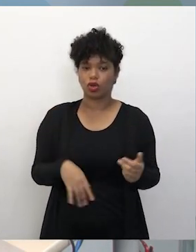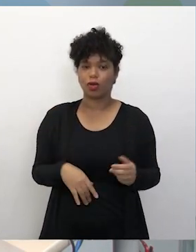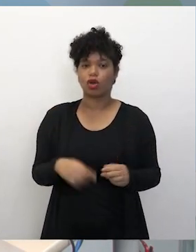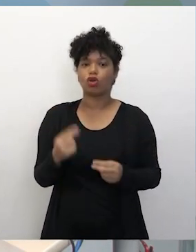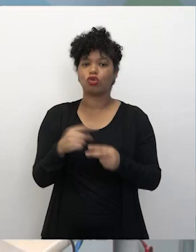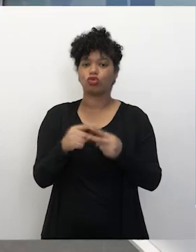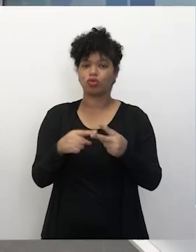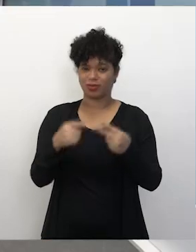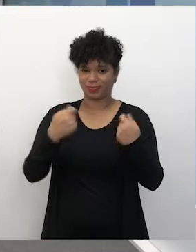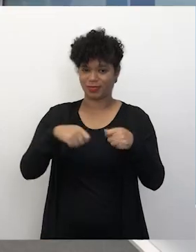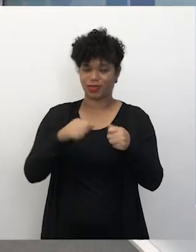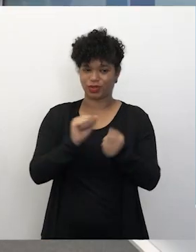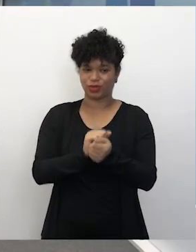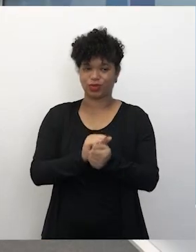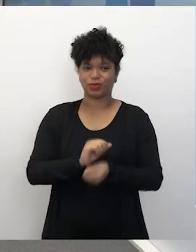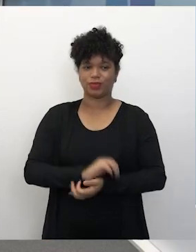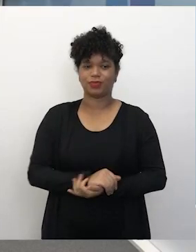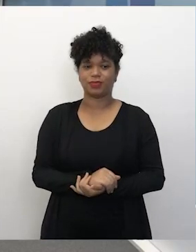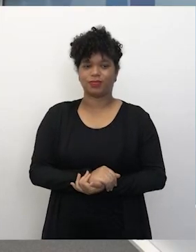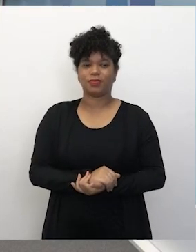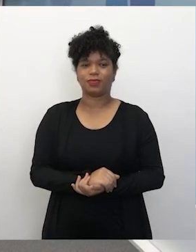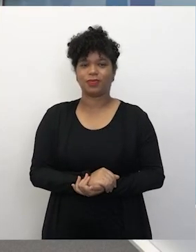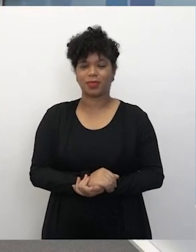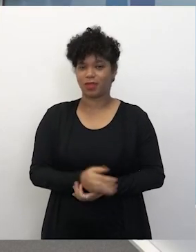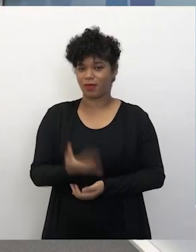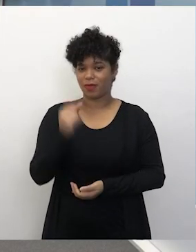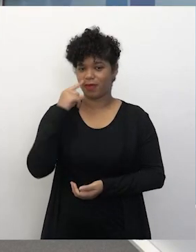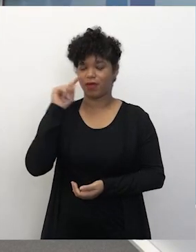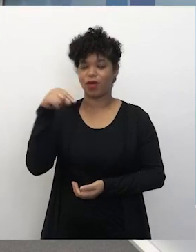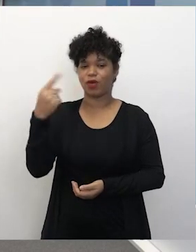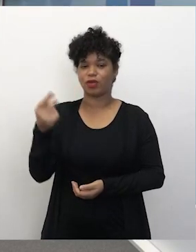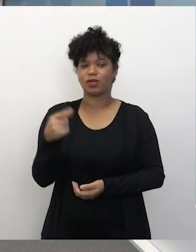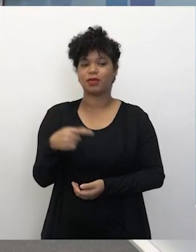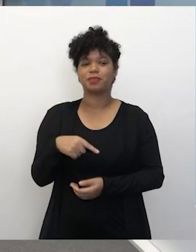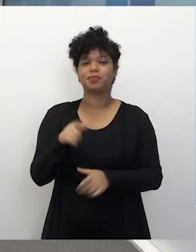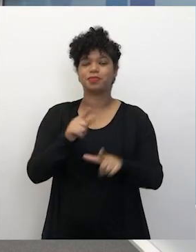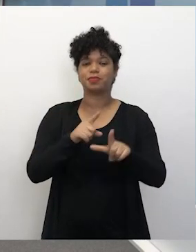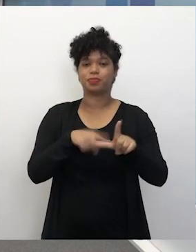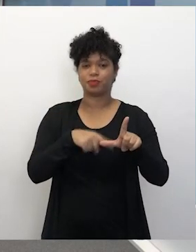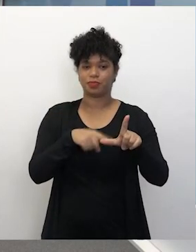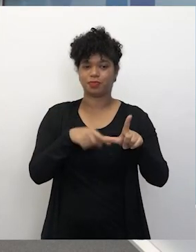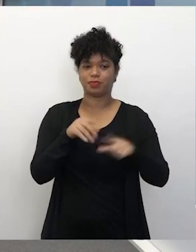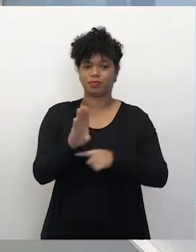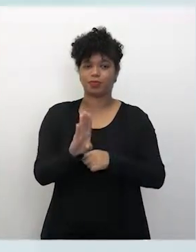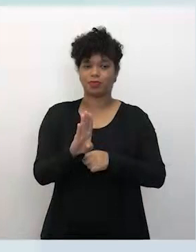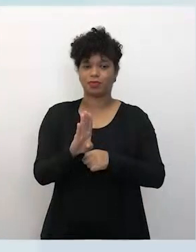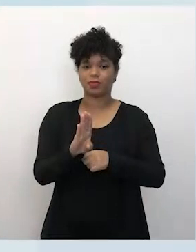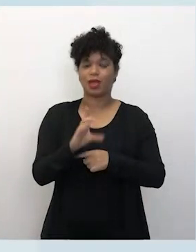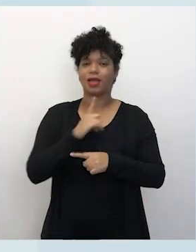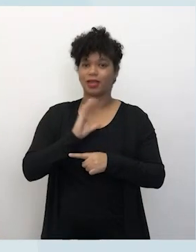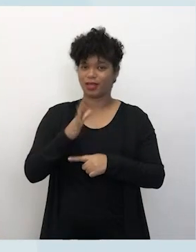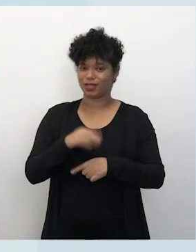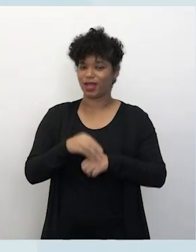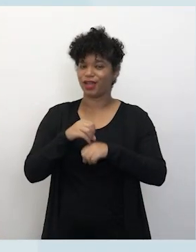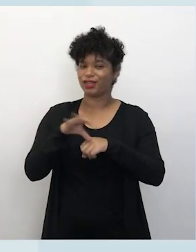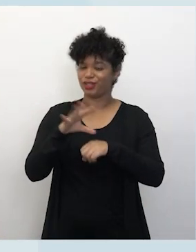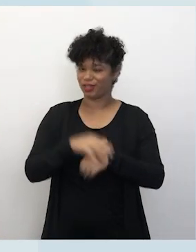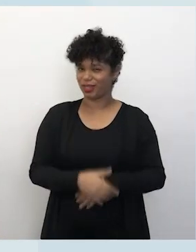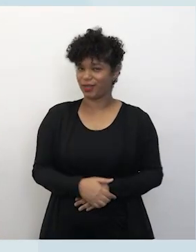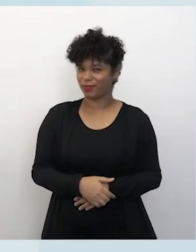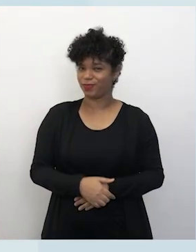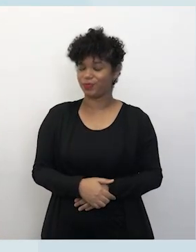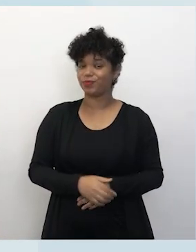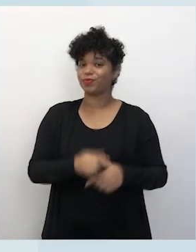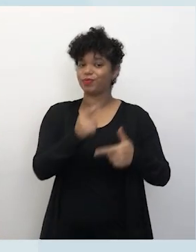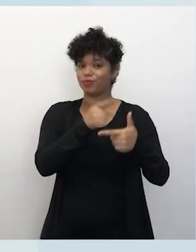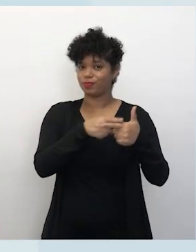somar. Beleza, tá bom? Olha lá, vamos para a próxima? Na letra B, tá? Aí já está dando uma dica aqui, ó. Na divisão entre